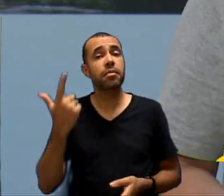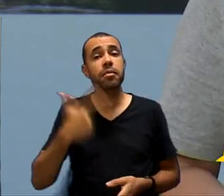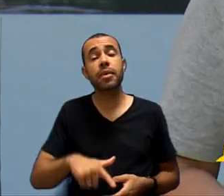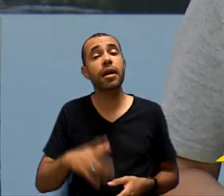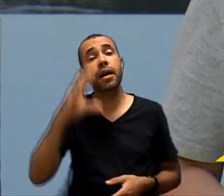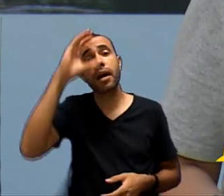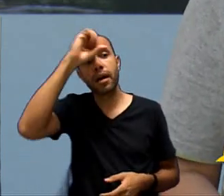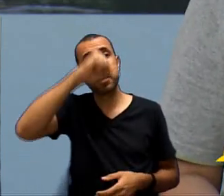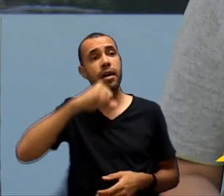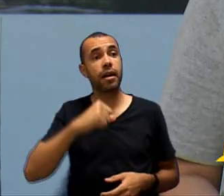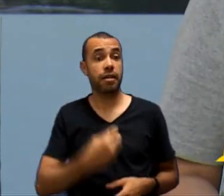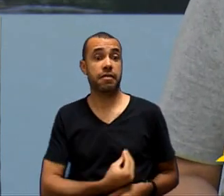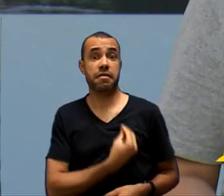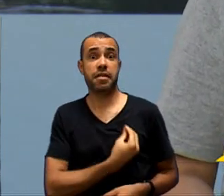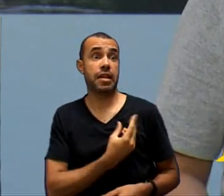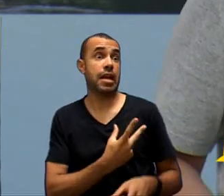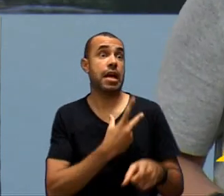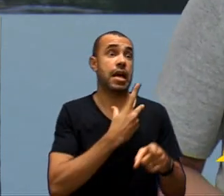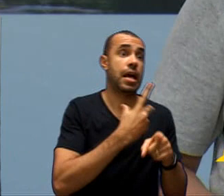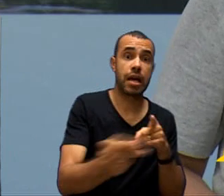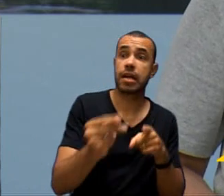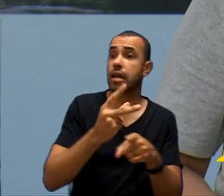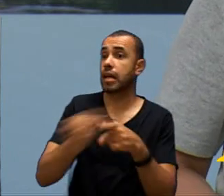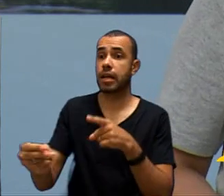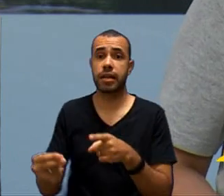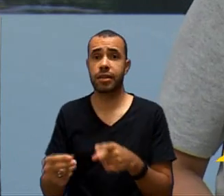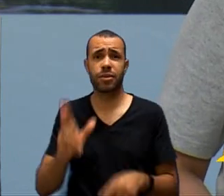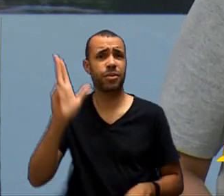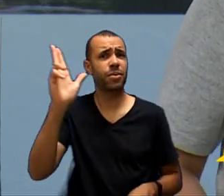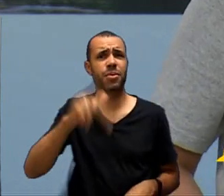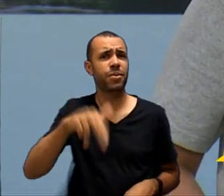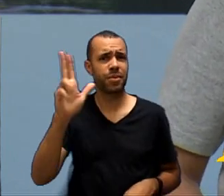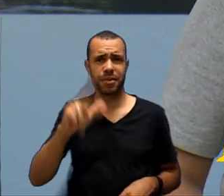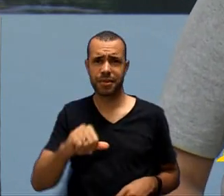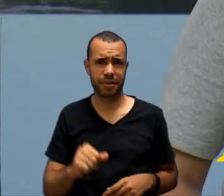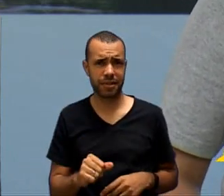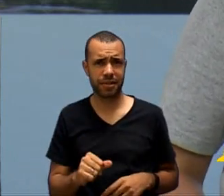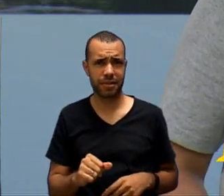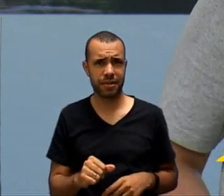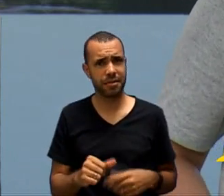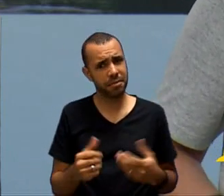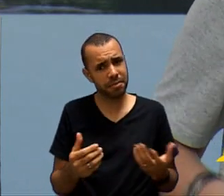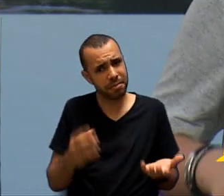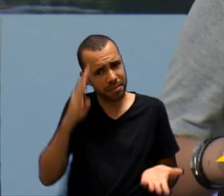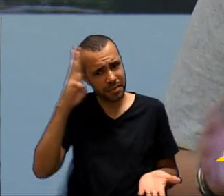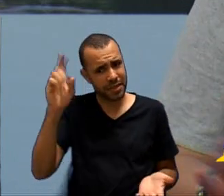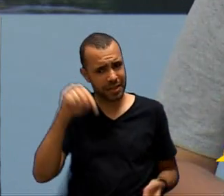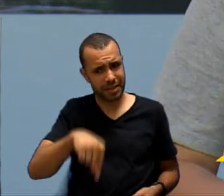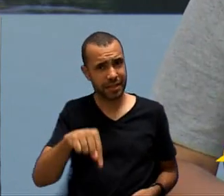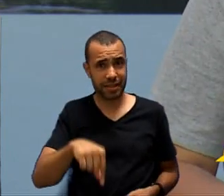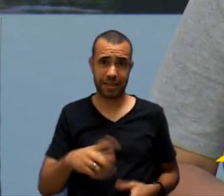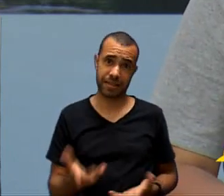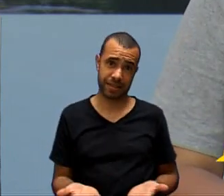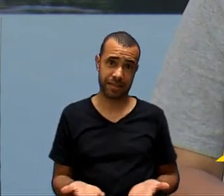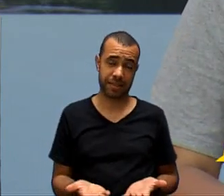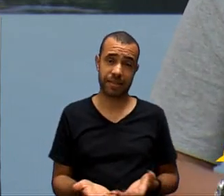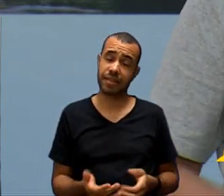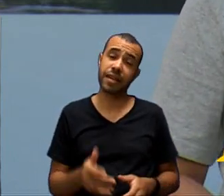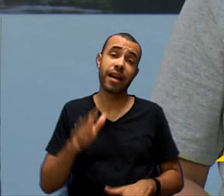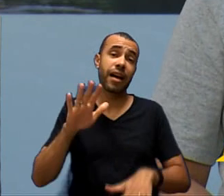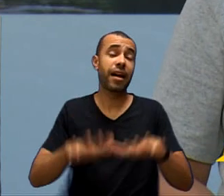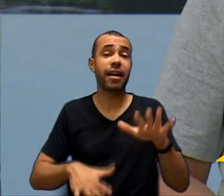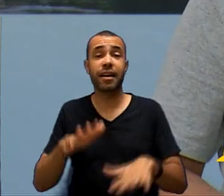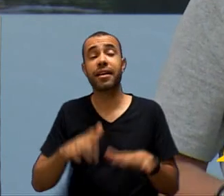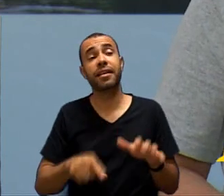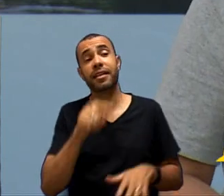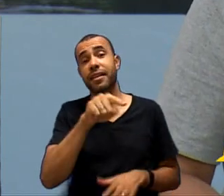na vida, principalmente aqui. Aprendemos a ver que o projeto do outro, algumas vezes, pode